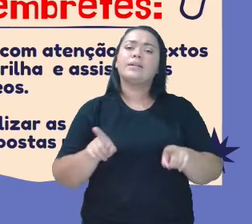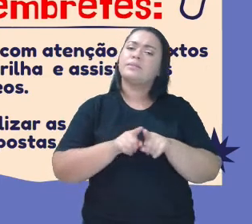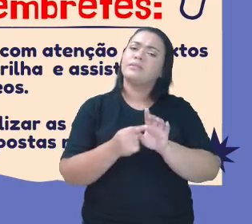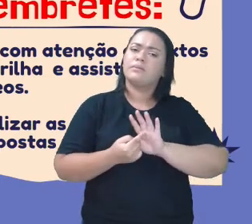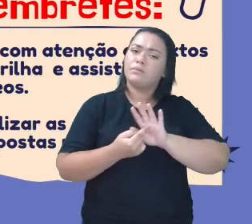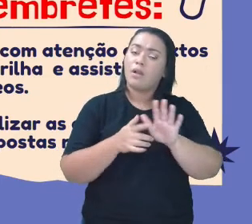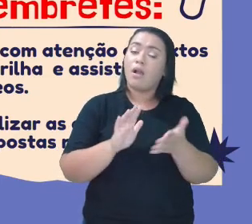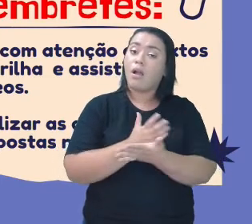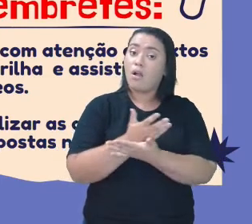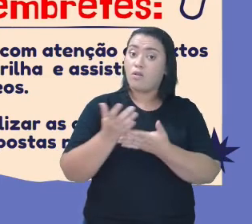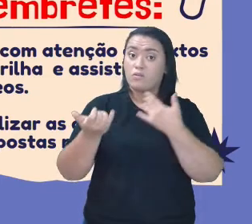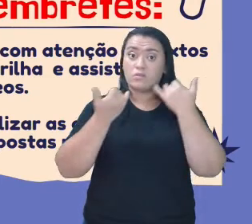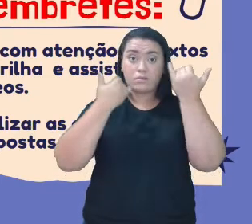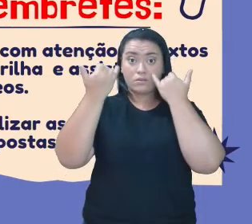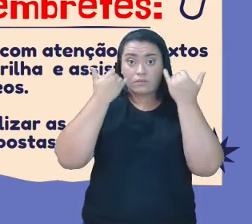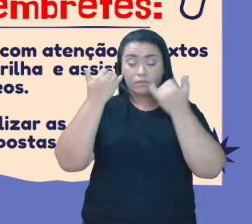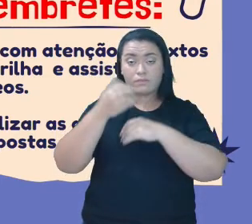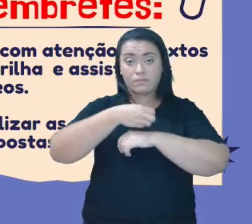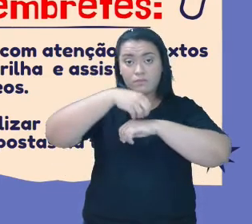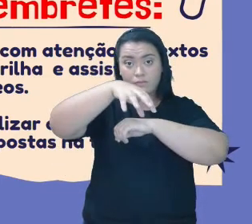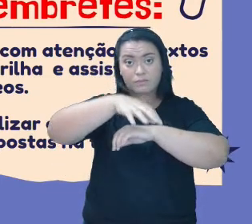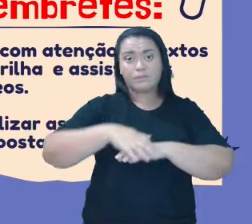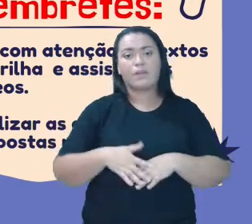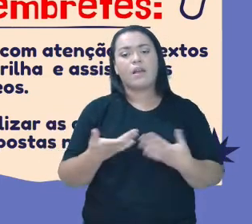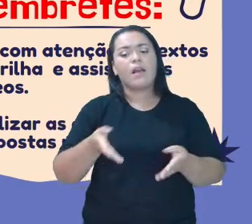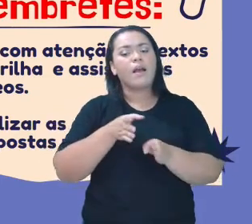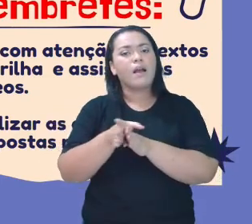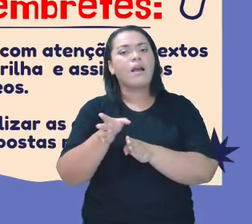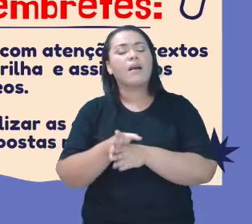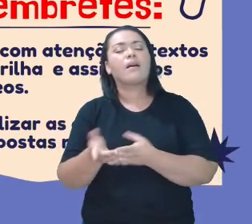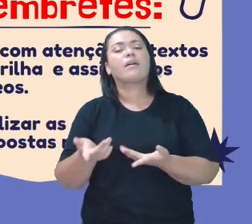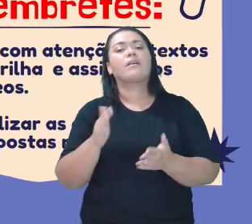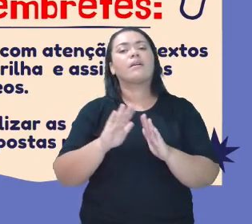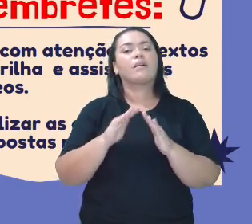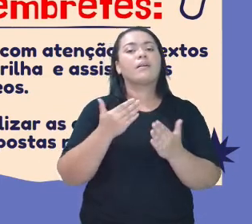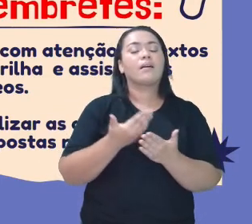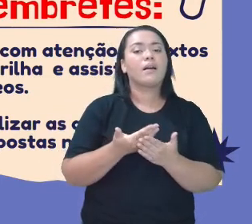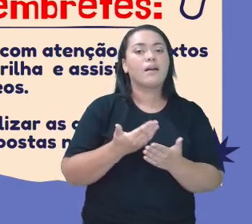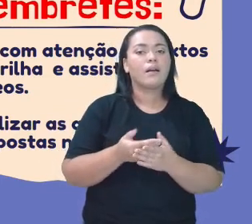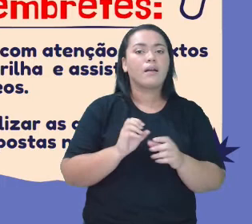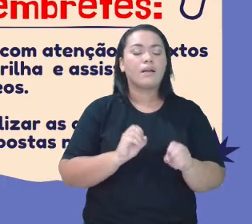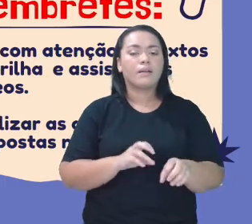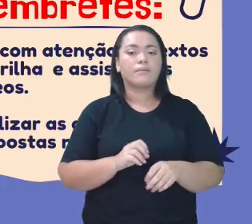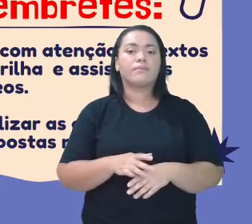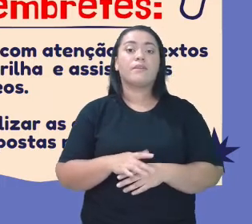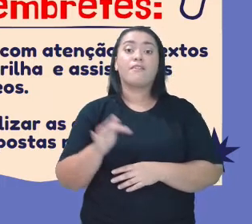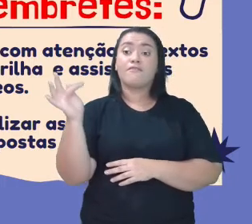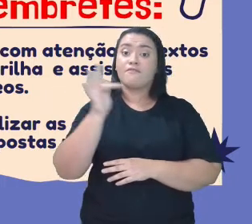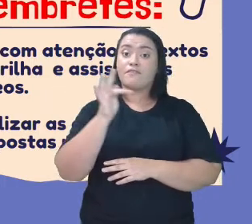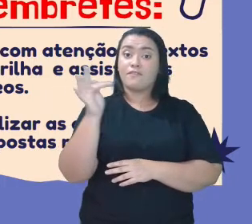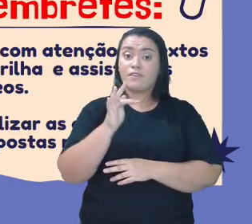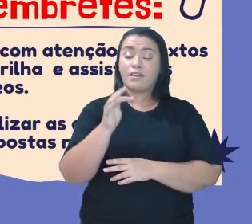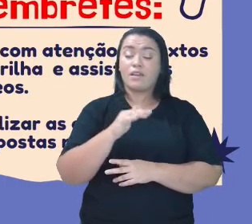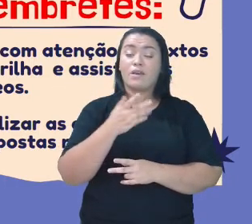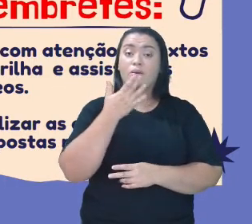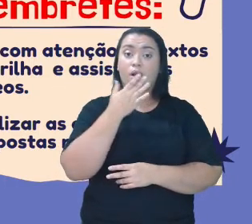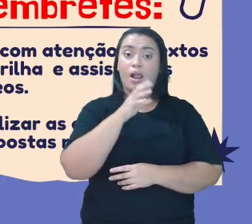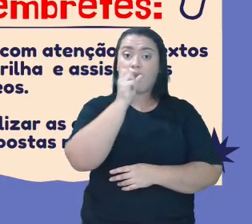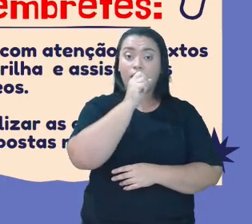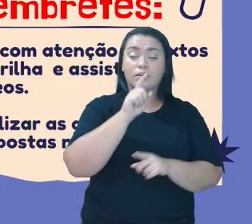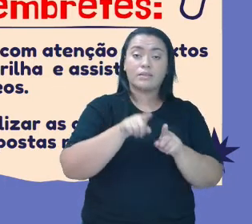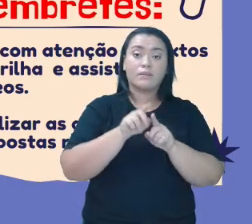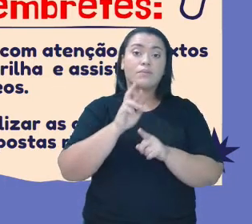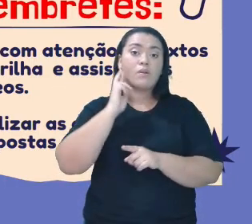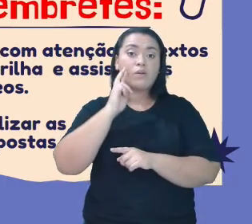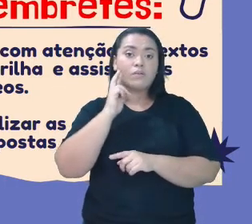vocês alguns informes, como as orientações para a aula, né? O fevereiro laranja e rosa, informações